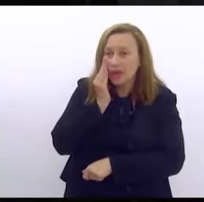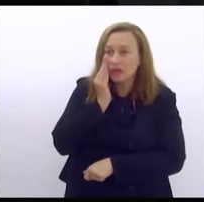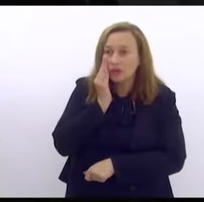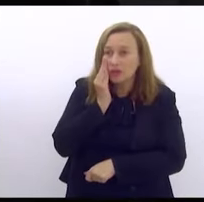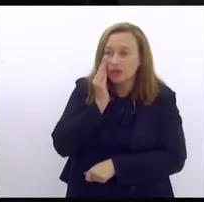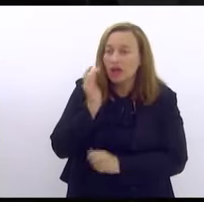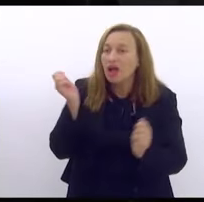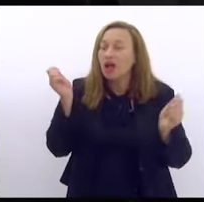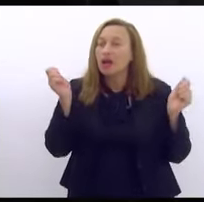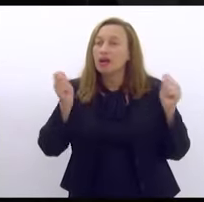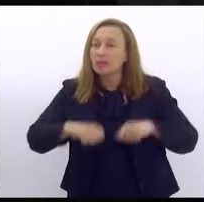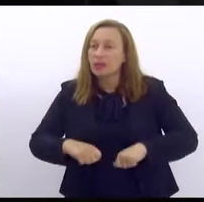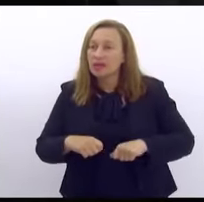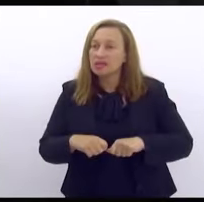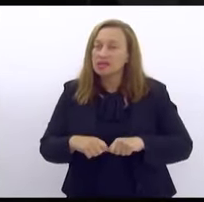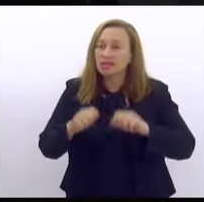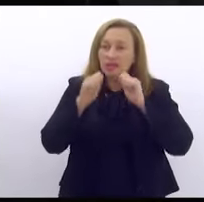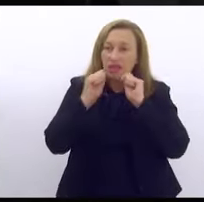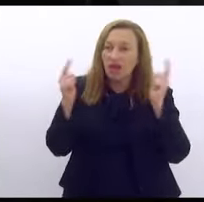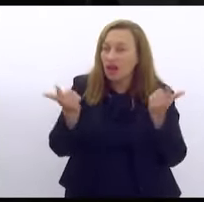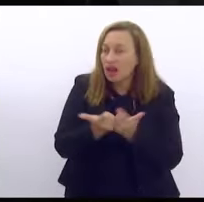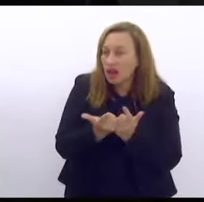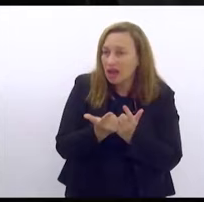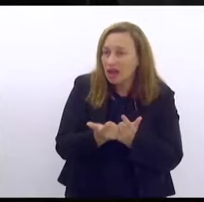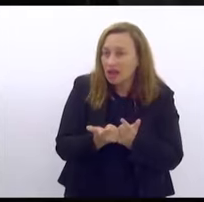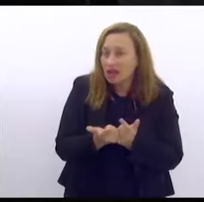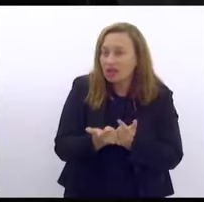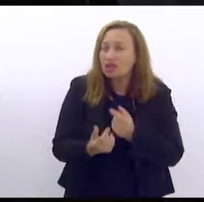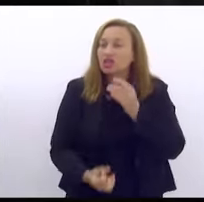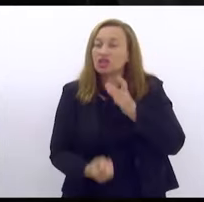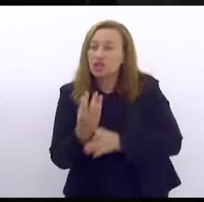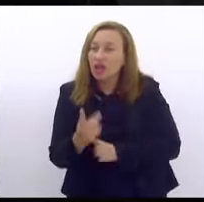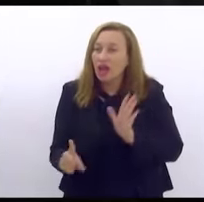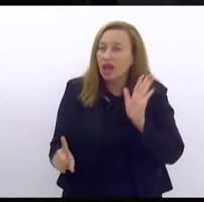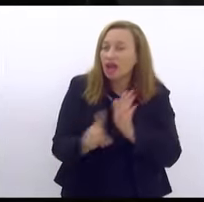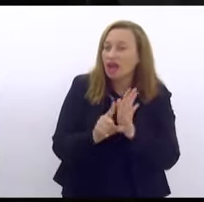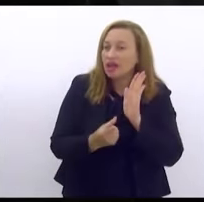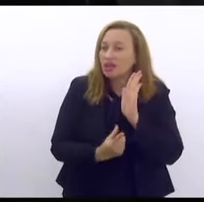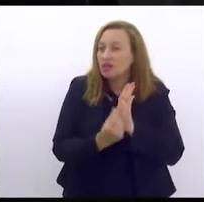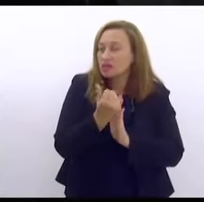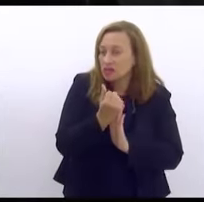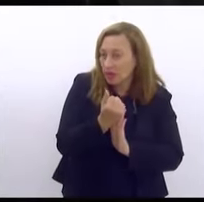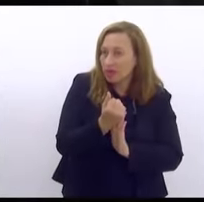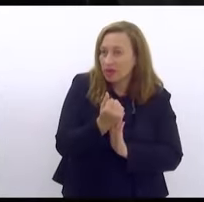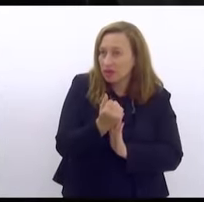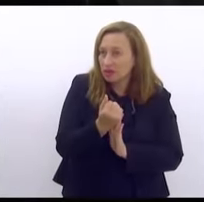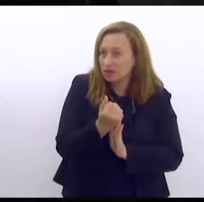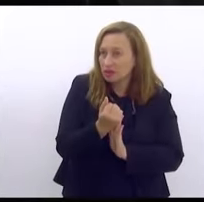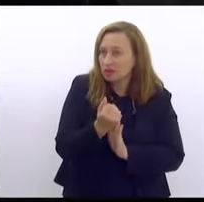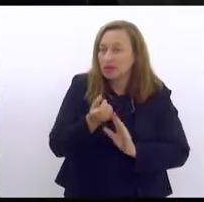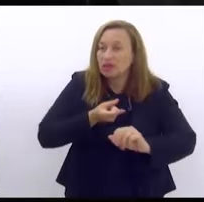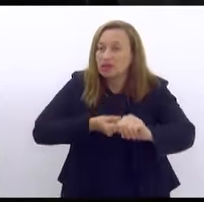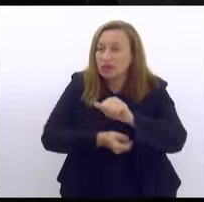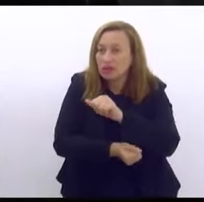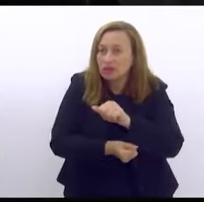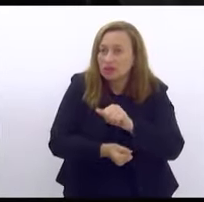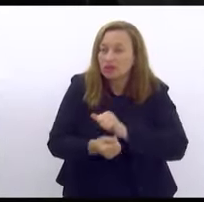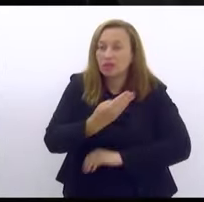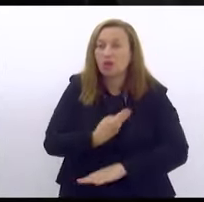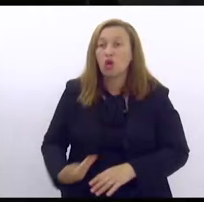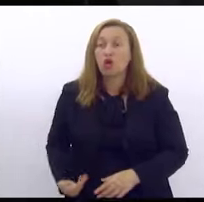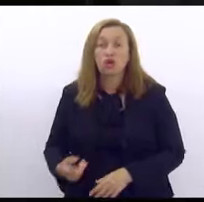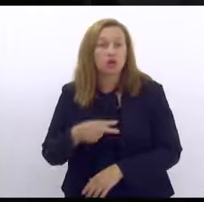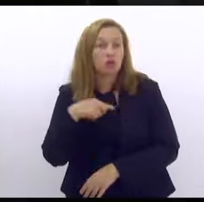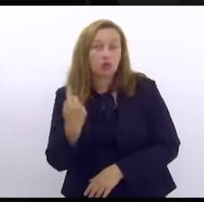a capacidade da Assembleia Legislativa também legislar sobre o orçamento e sobre as finanças públicas. Afinal de contas, nós